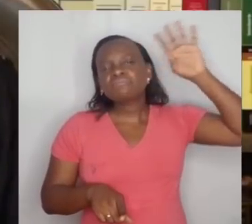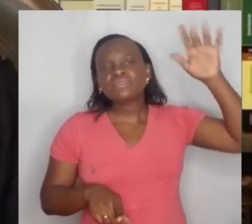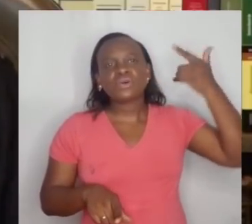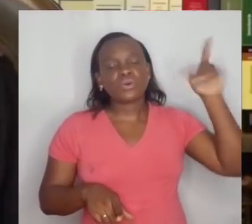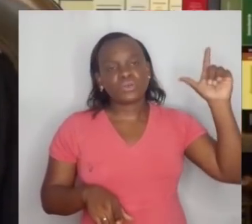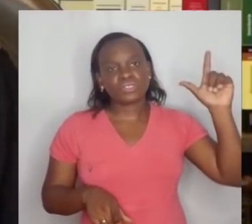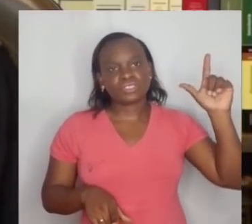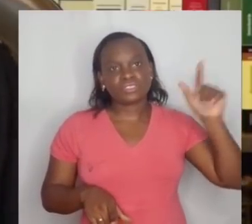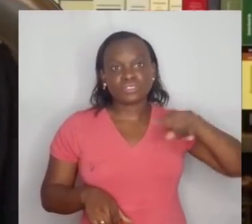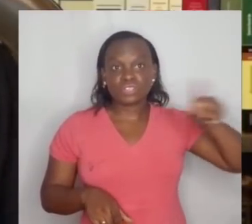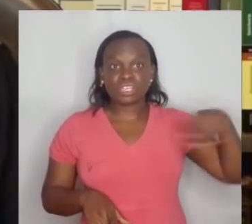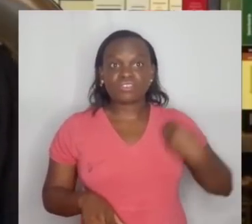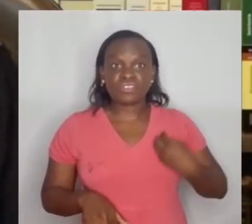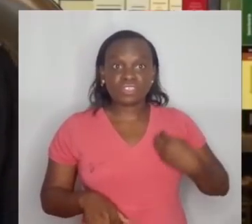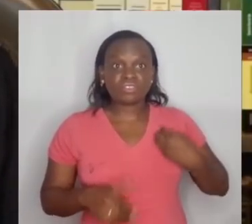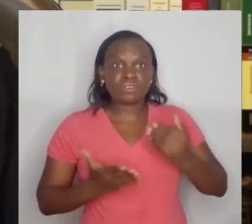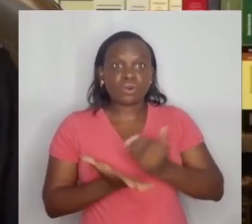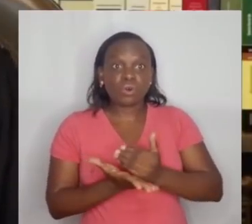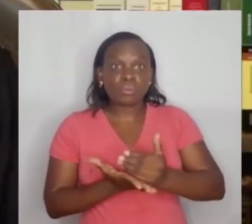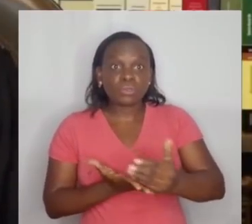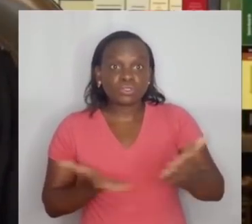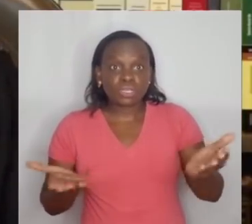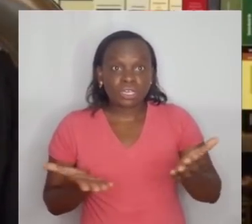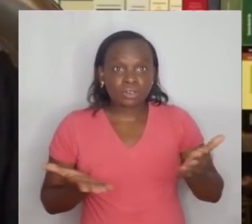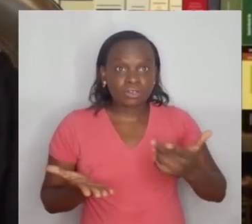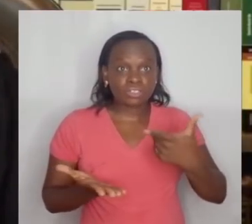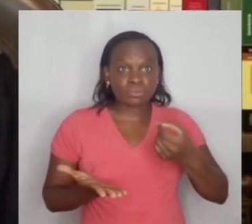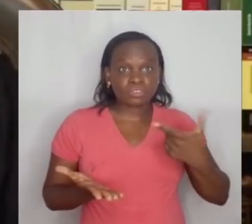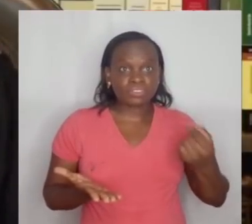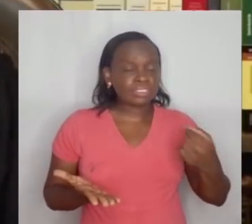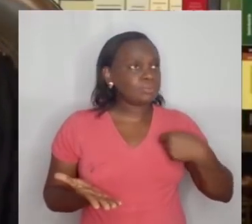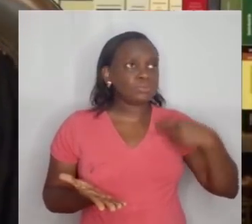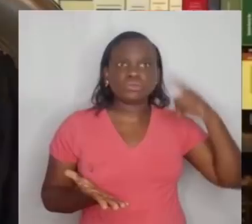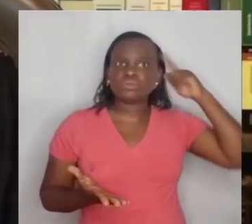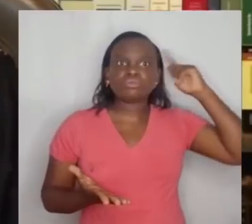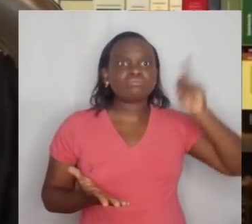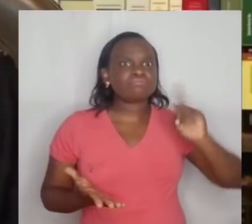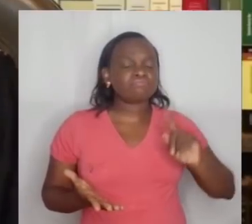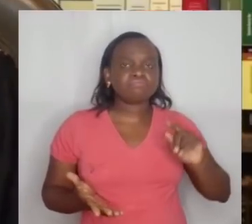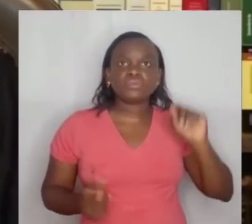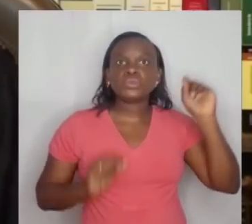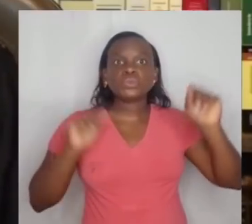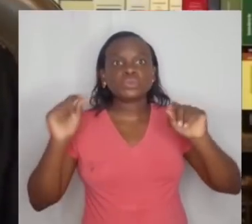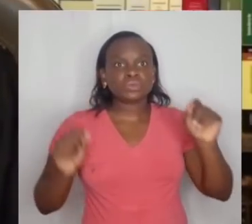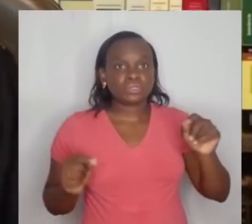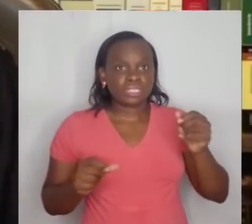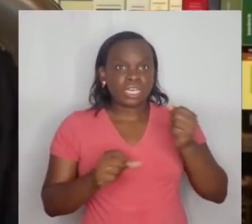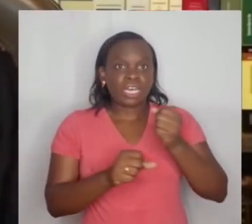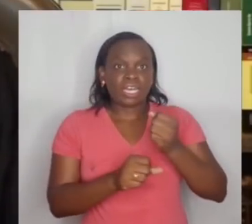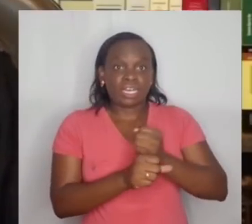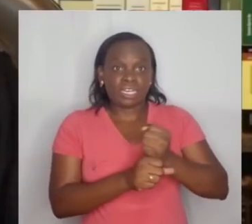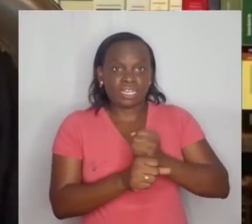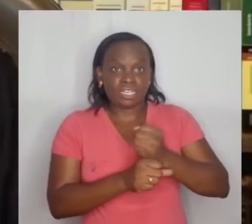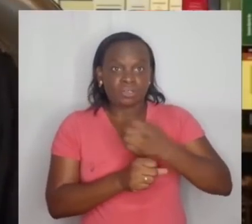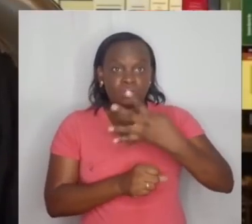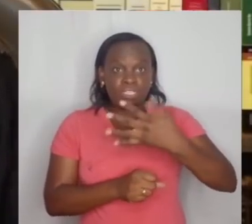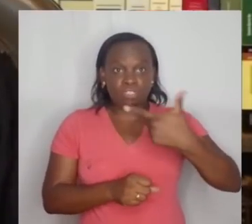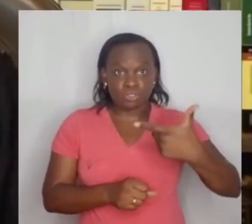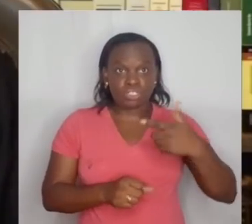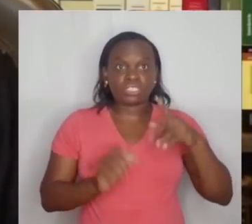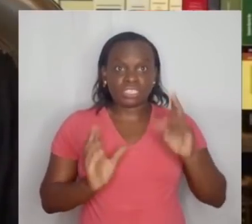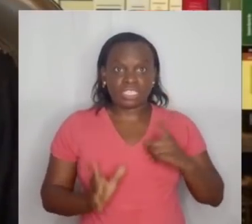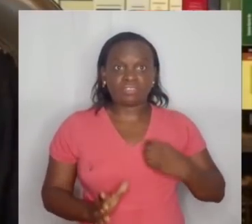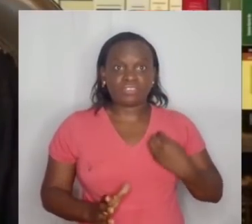também. Vivemos, desde o começo do ano, momentos inimagináveis. Os 42 anos de vida da